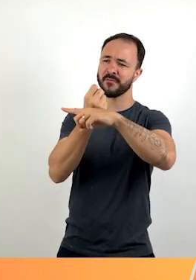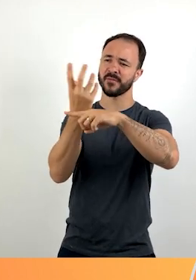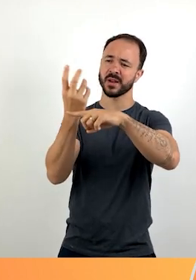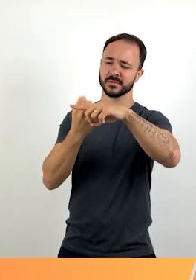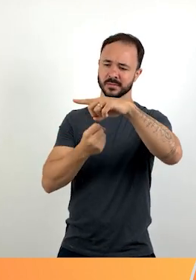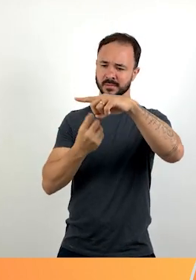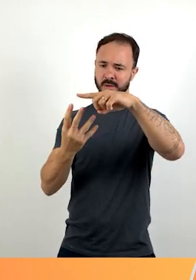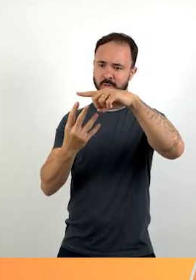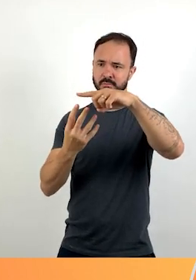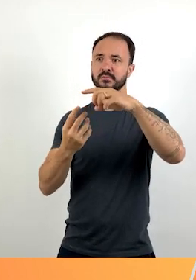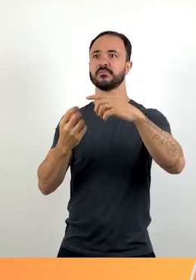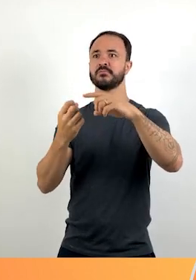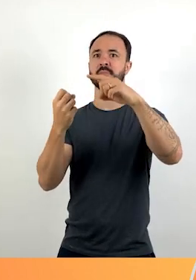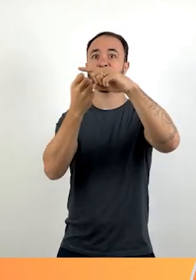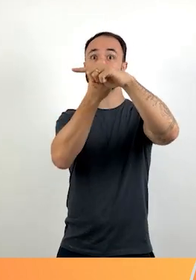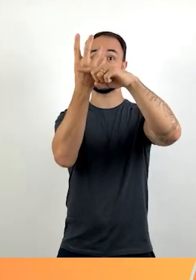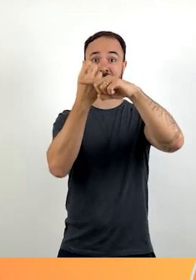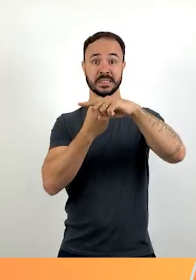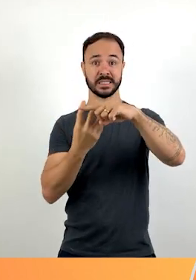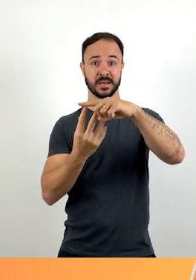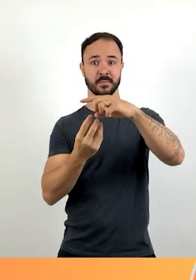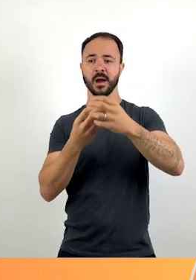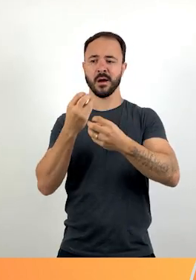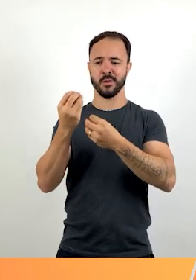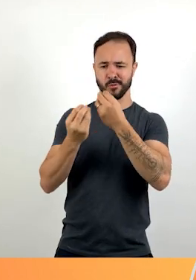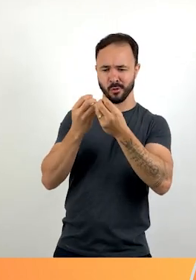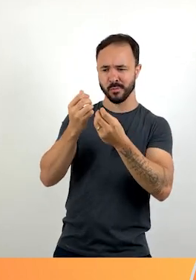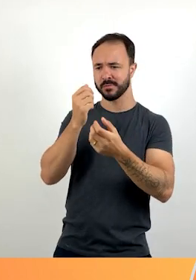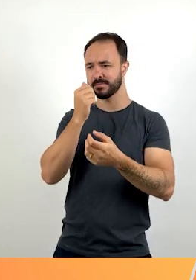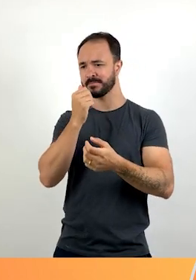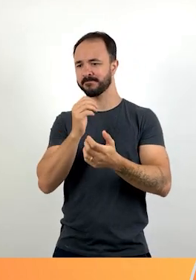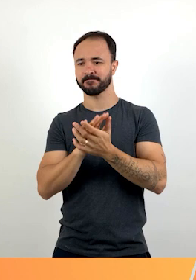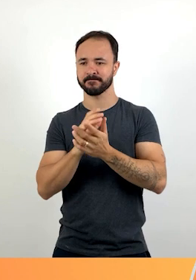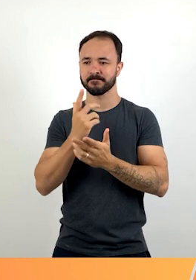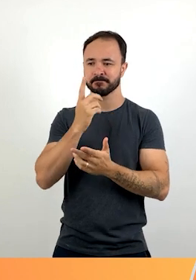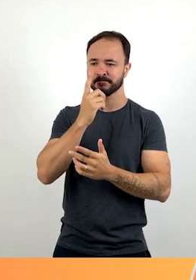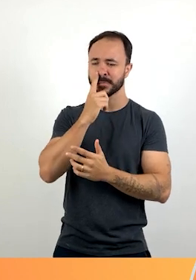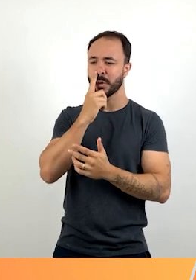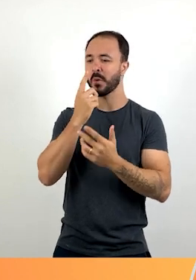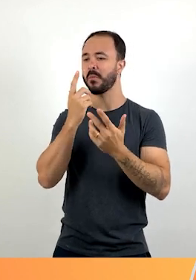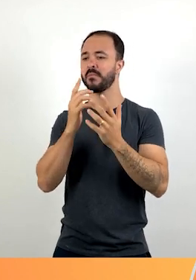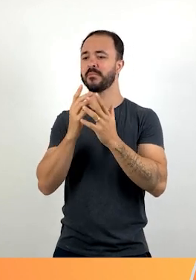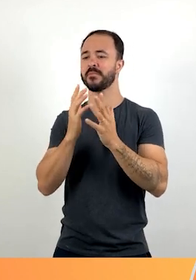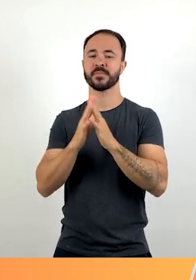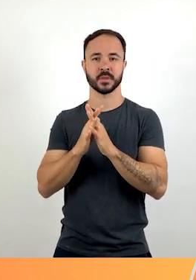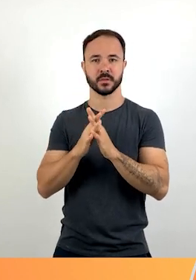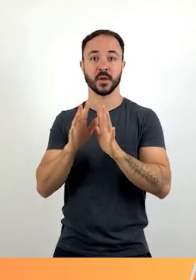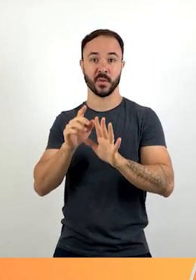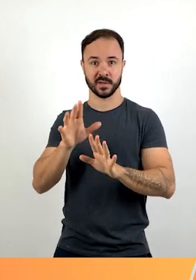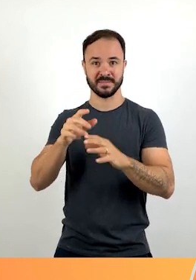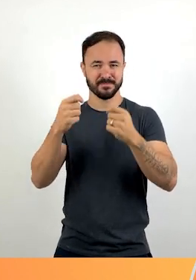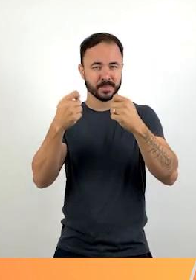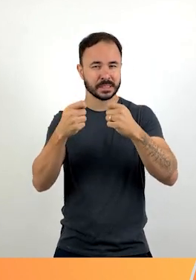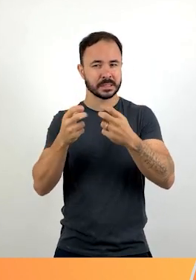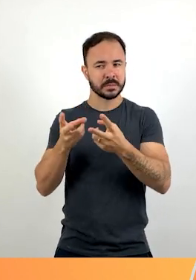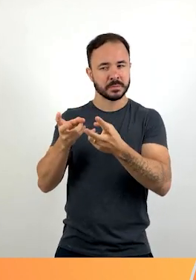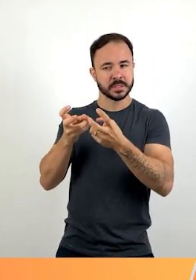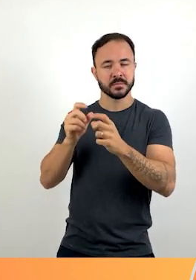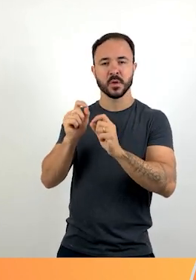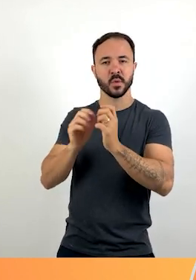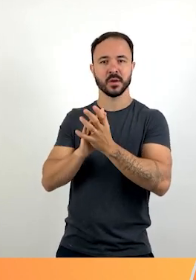cima da outra. Olha só, aqui a gente tem que diferenciar o quê? Isso aqui é uma fração 8 sobre